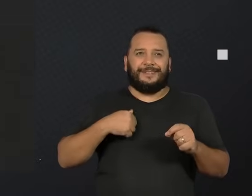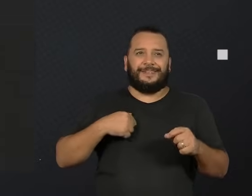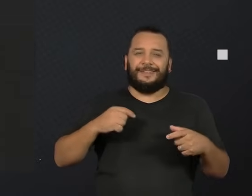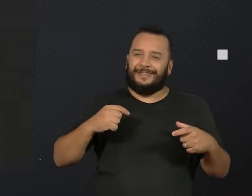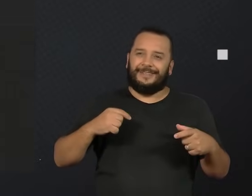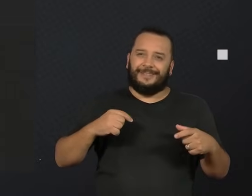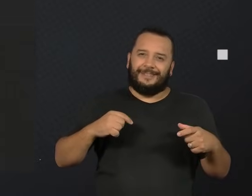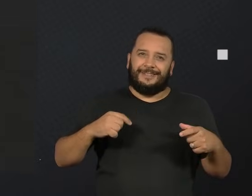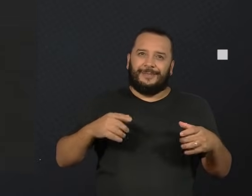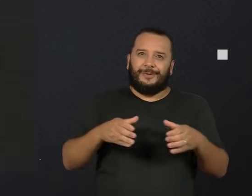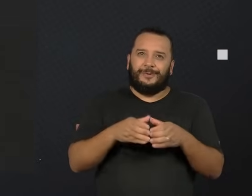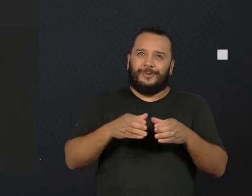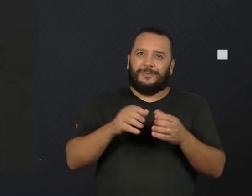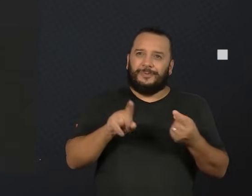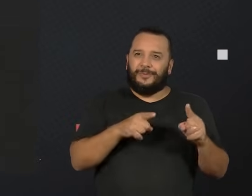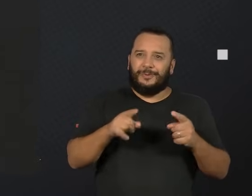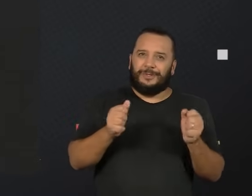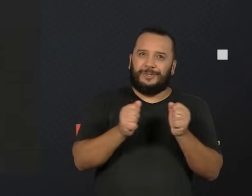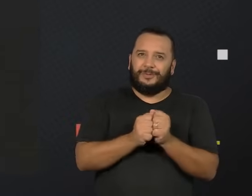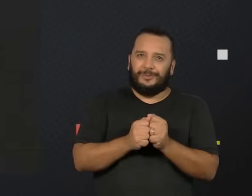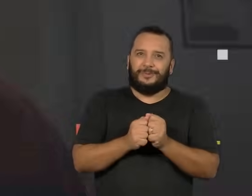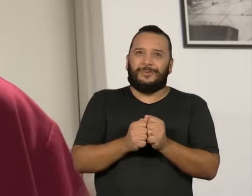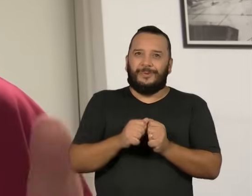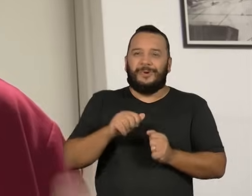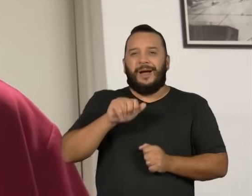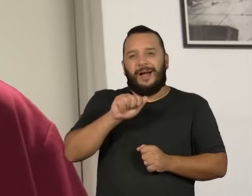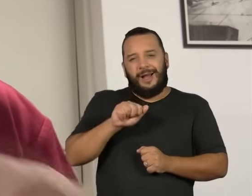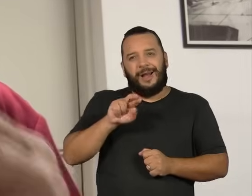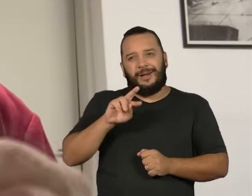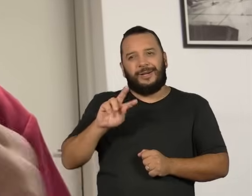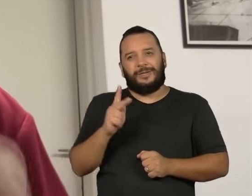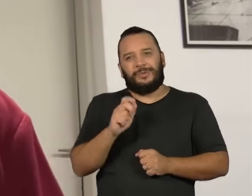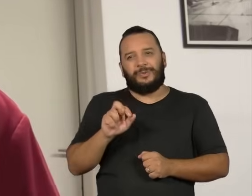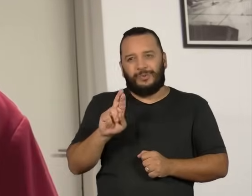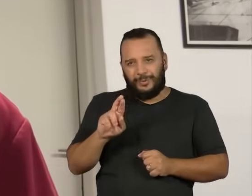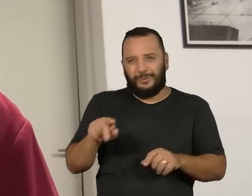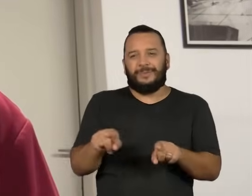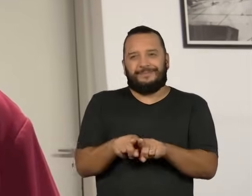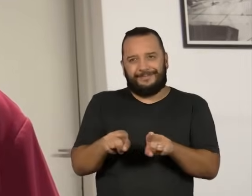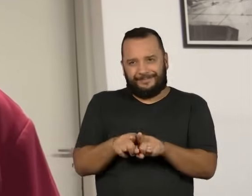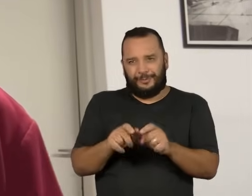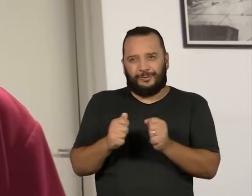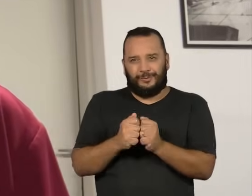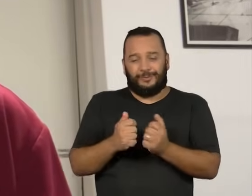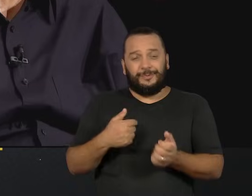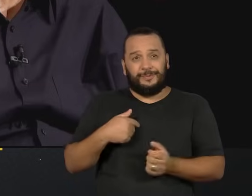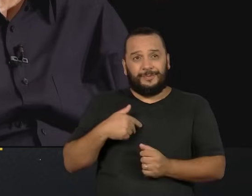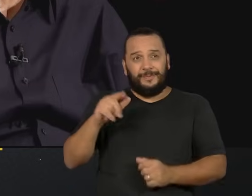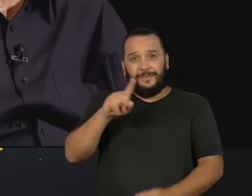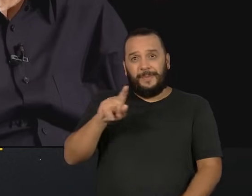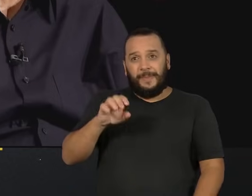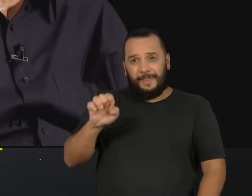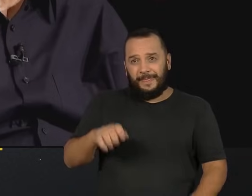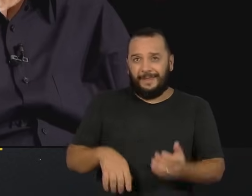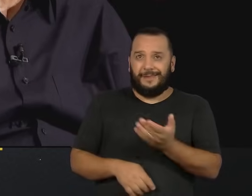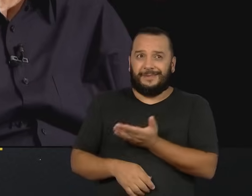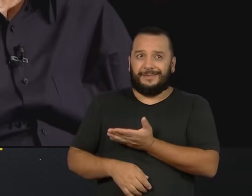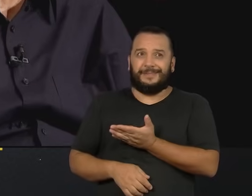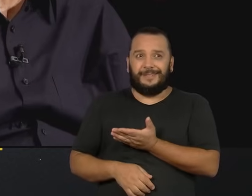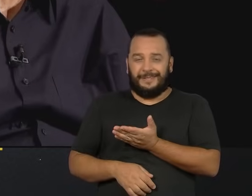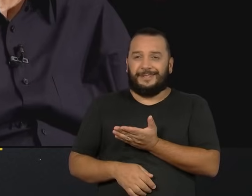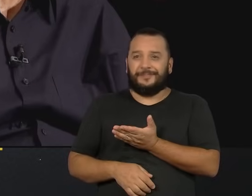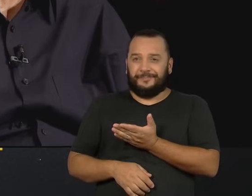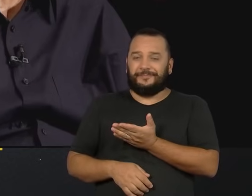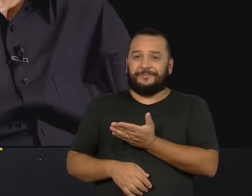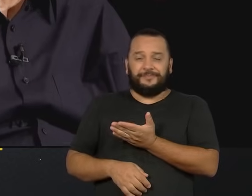nós e o Arthur Nestrovski, tá? Eu acho o Zé talvez o maior, do ponto de